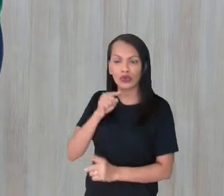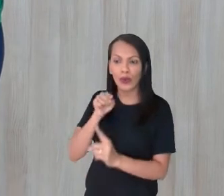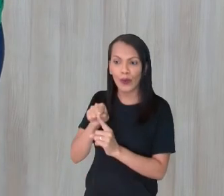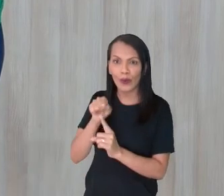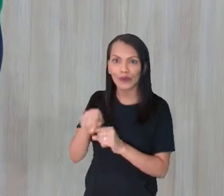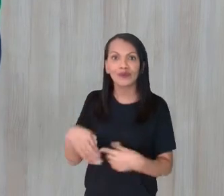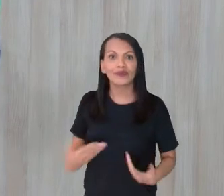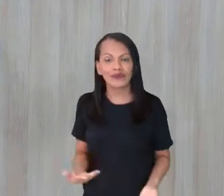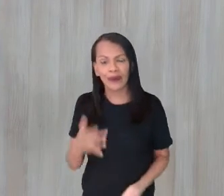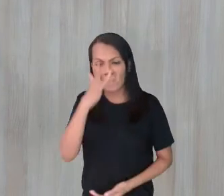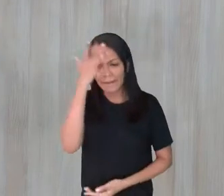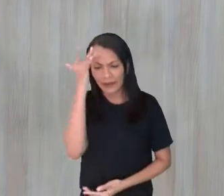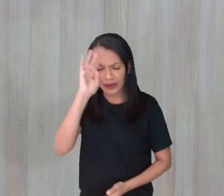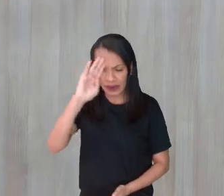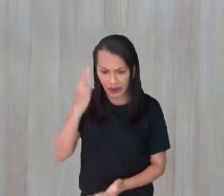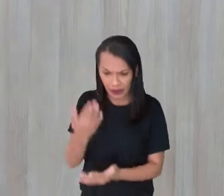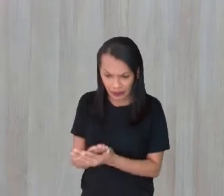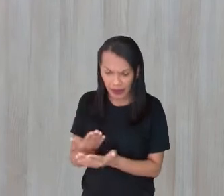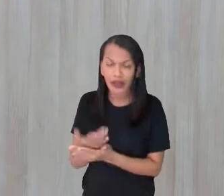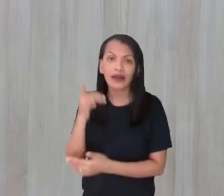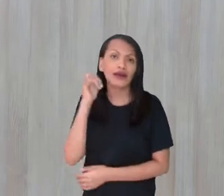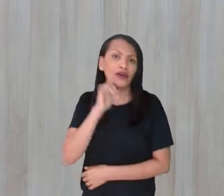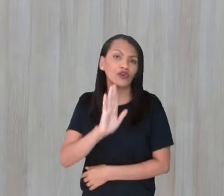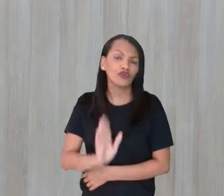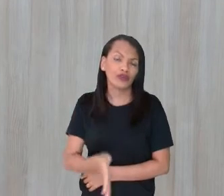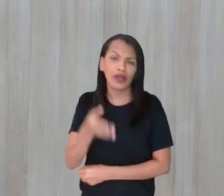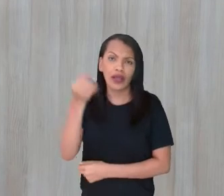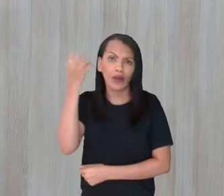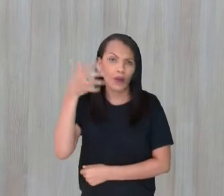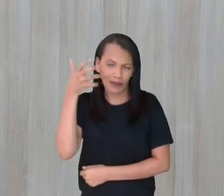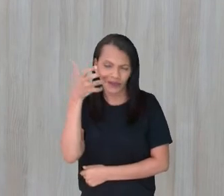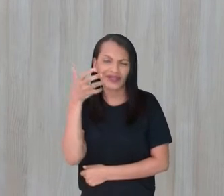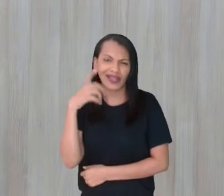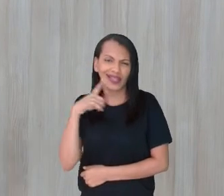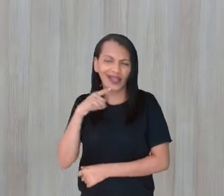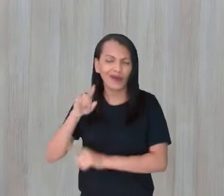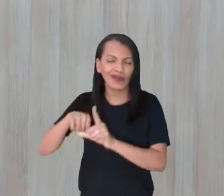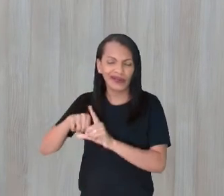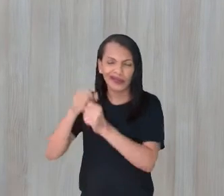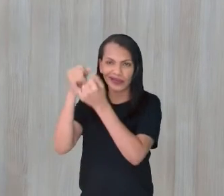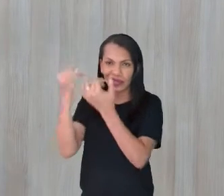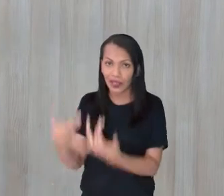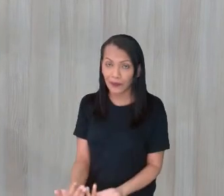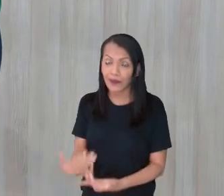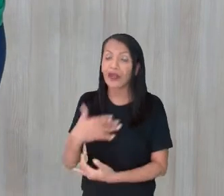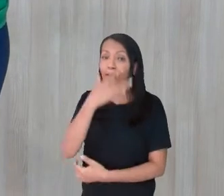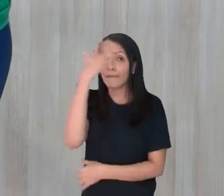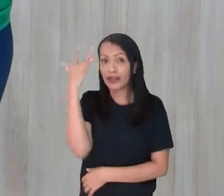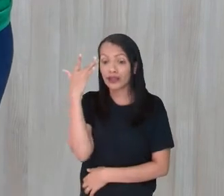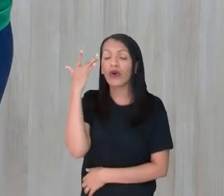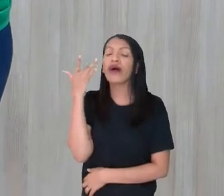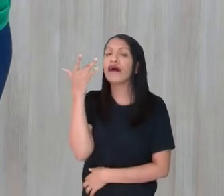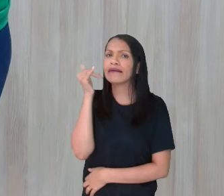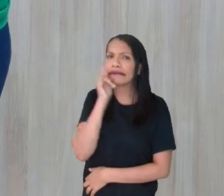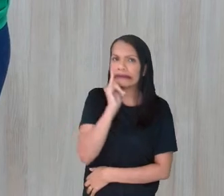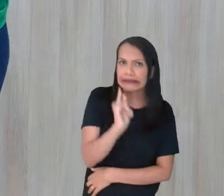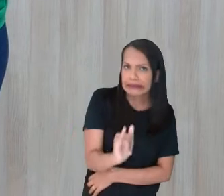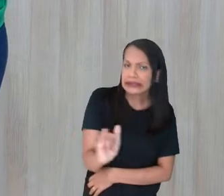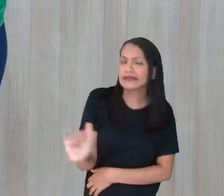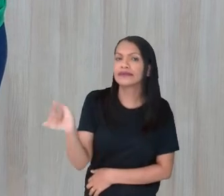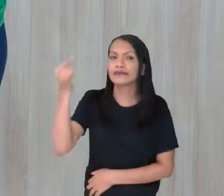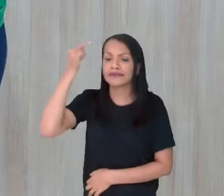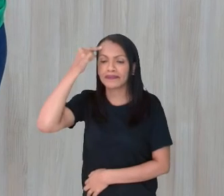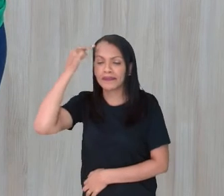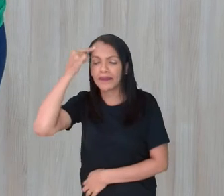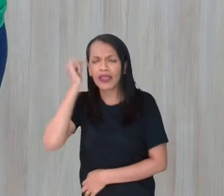Quem acredita sempre alcança, já diz a música. Mas quem argumenta sempre alcança.